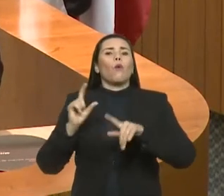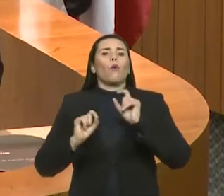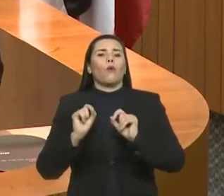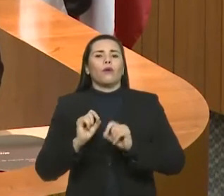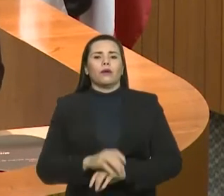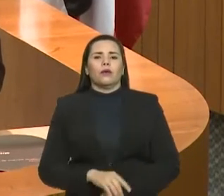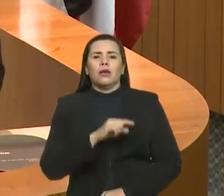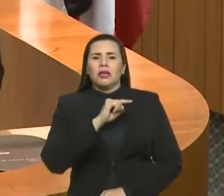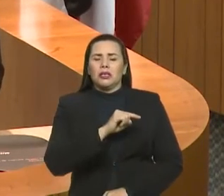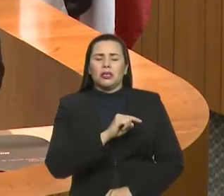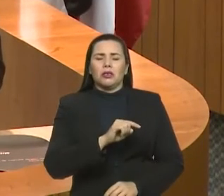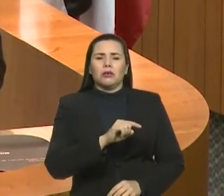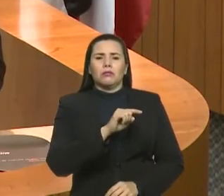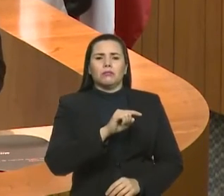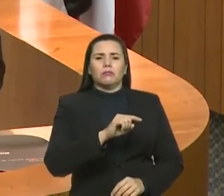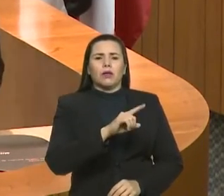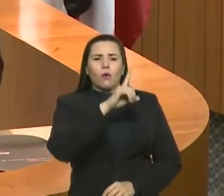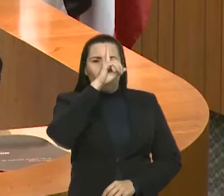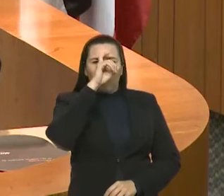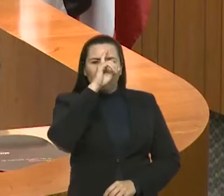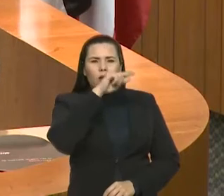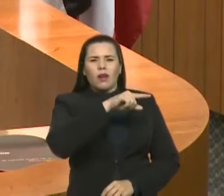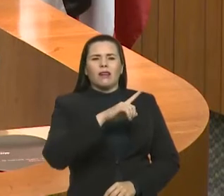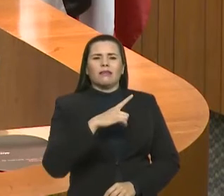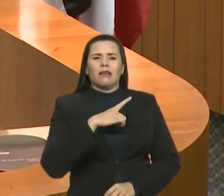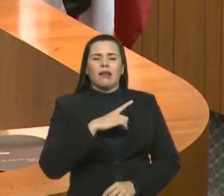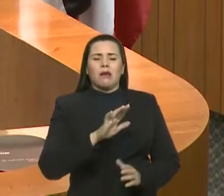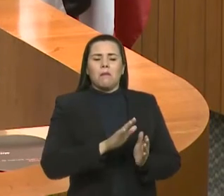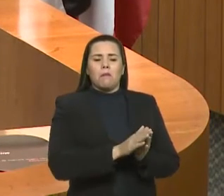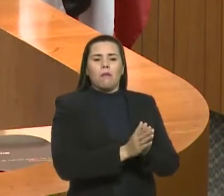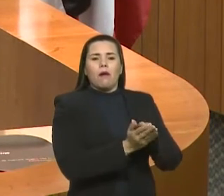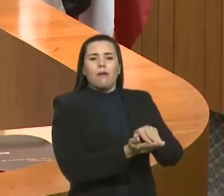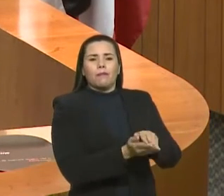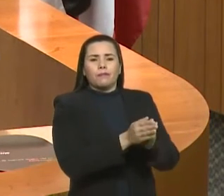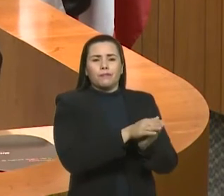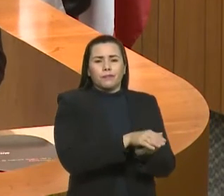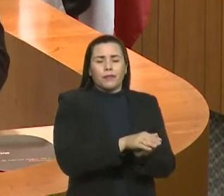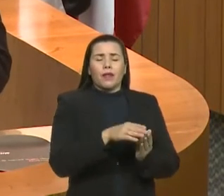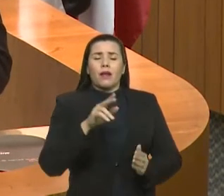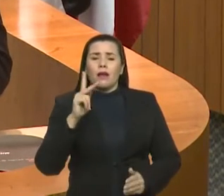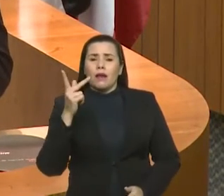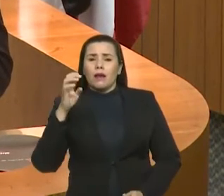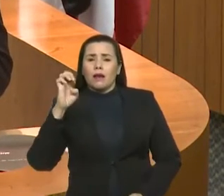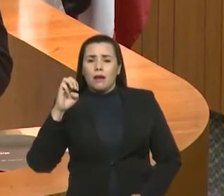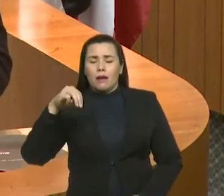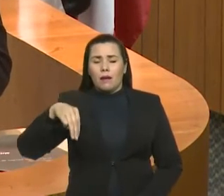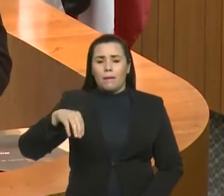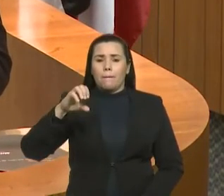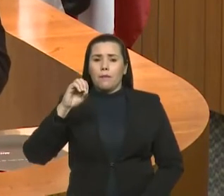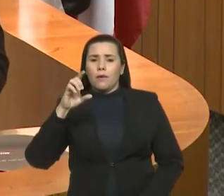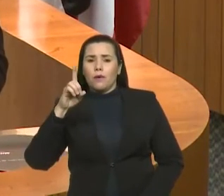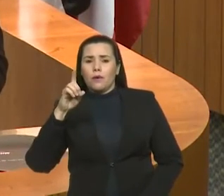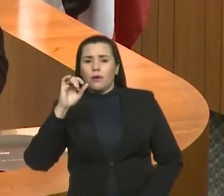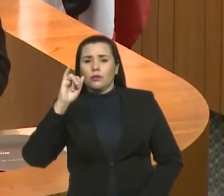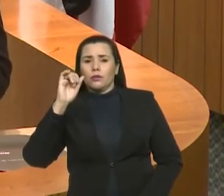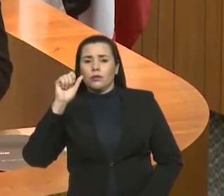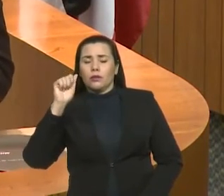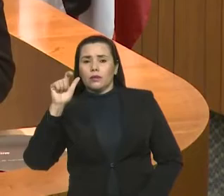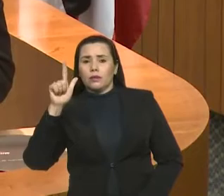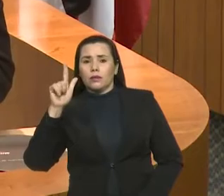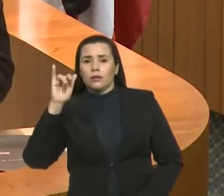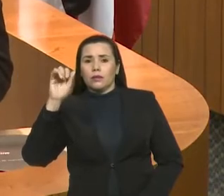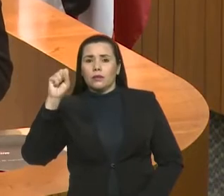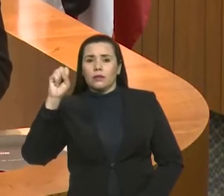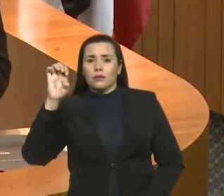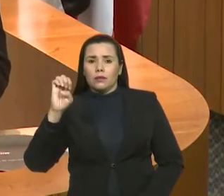Se uma estrutura do governo é inaugurada, é porque ela está pronta para o seu pleno funcionamento e prestar seus serviços. E